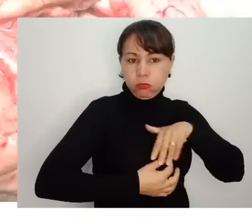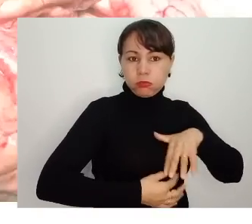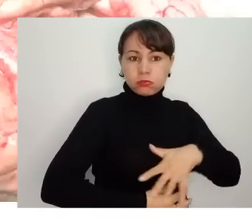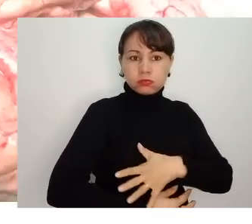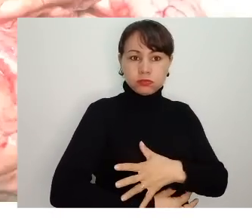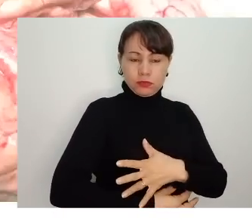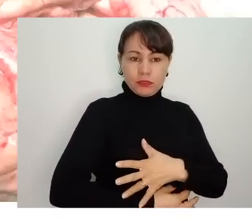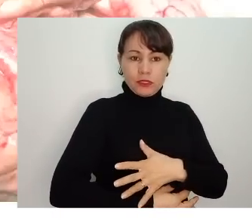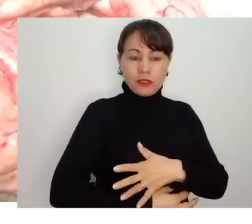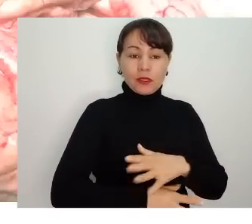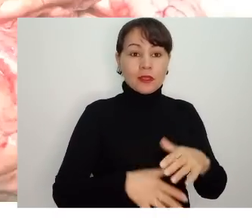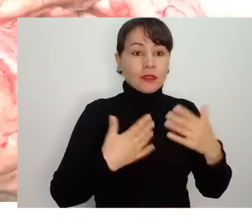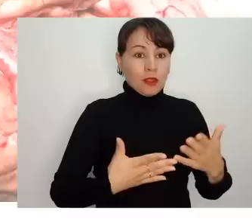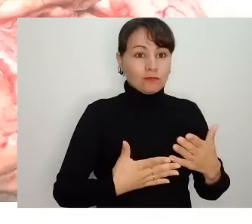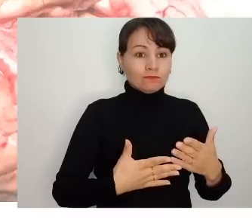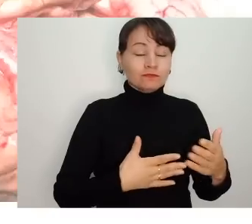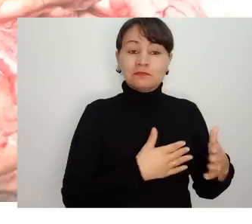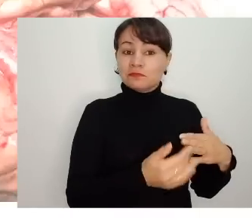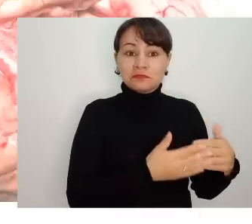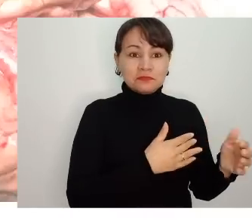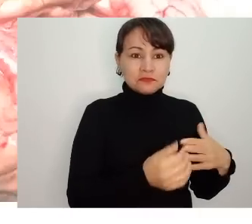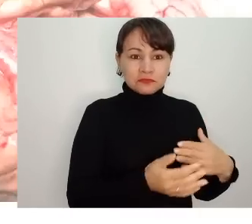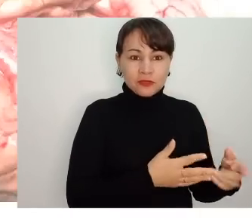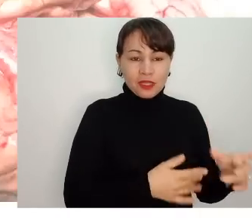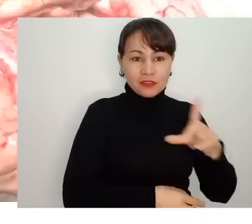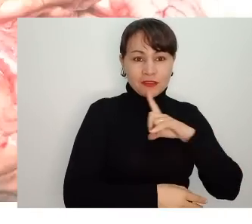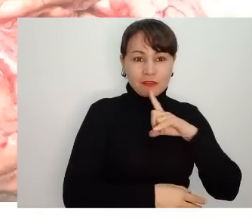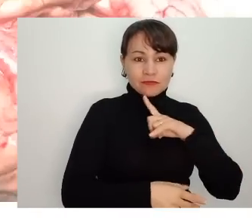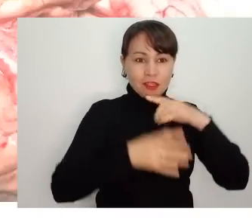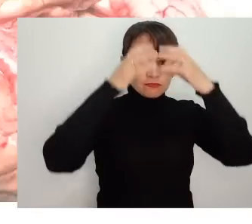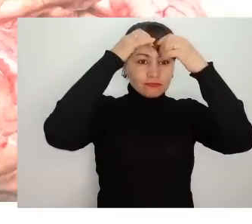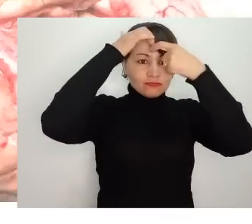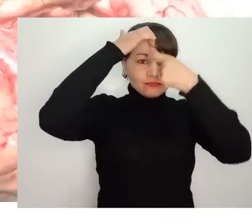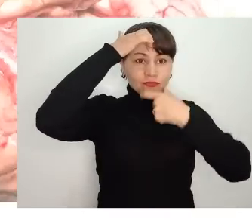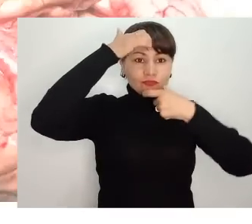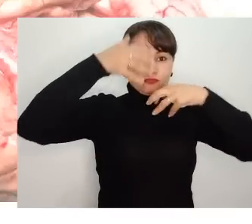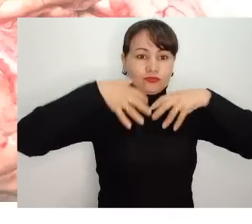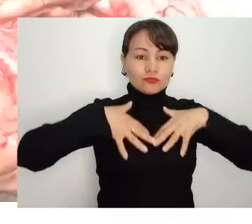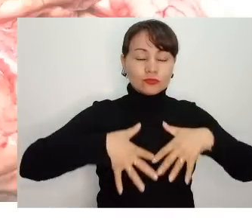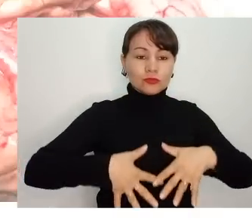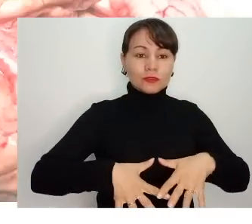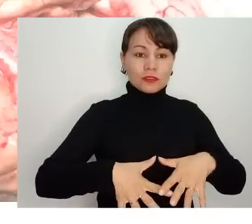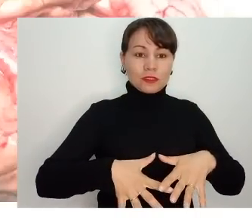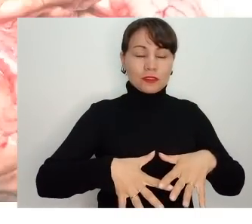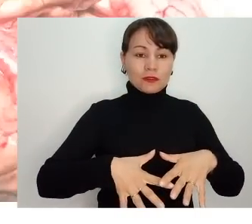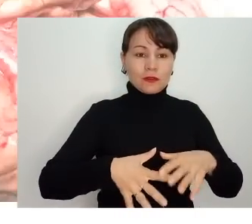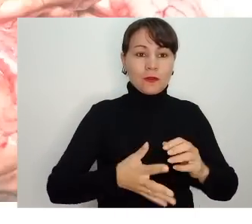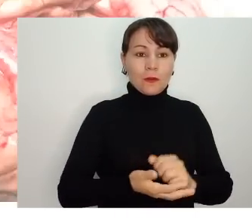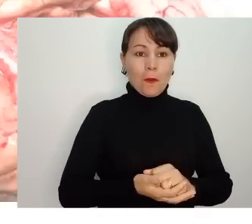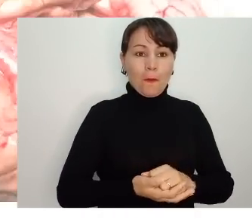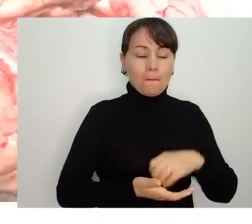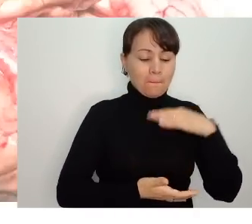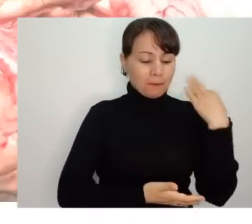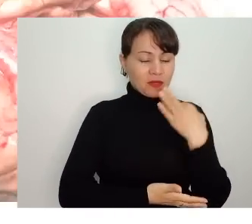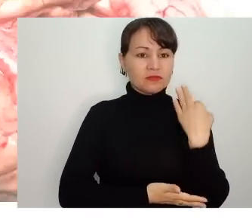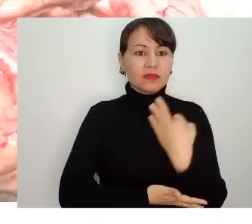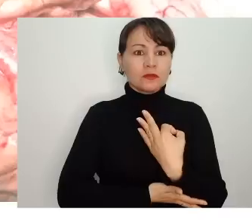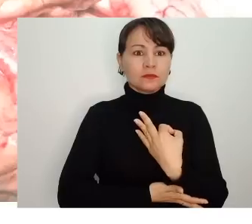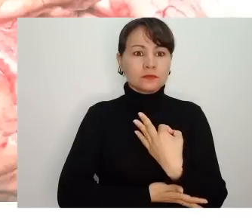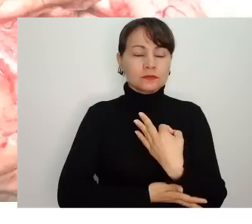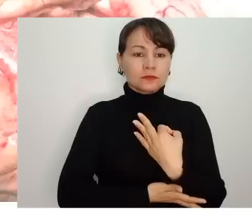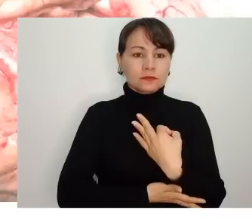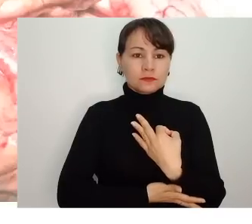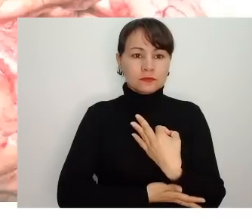portanto, não importa, né, se eu tenho um sistema nervoso central em